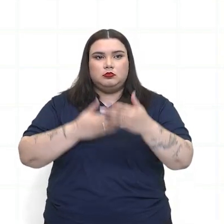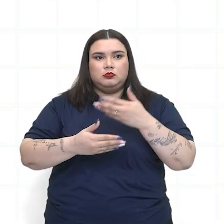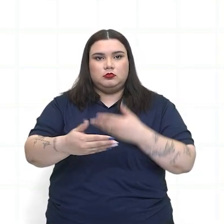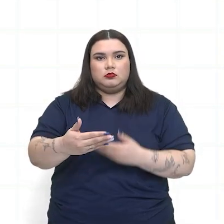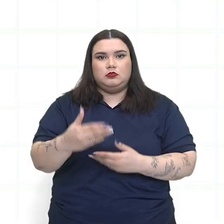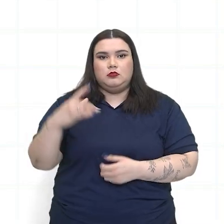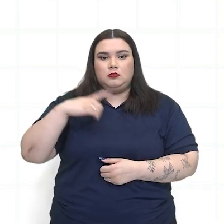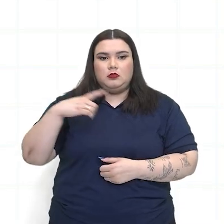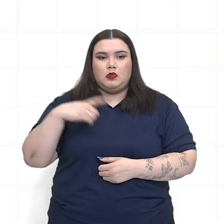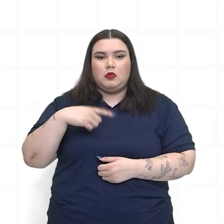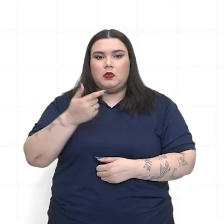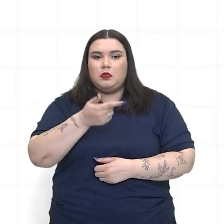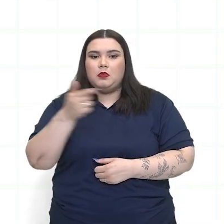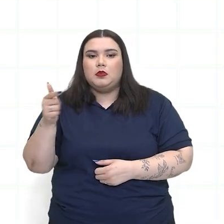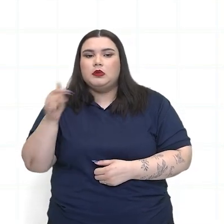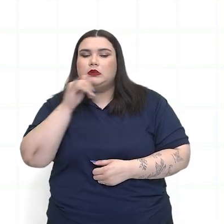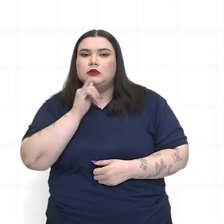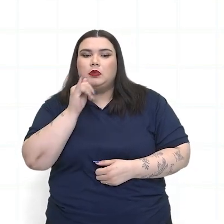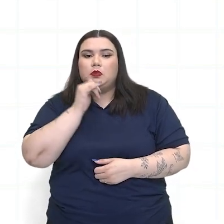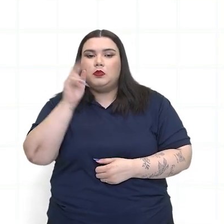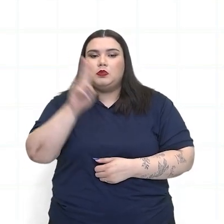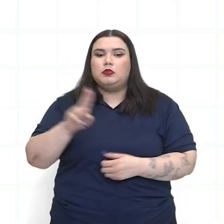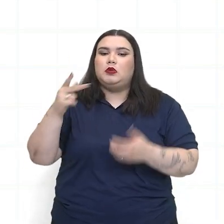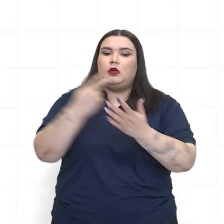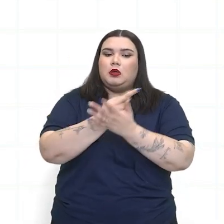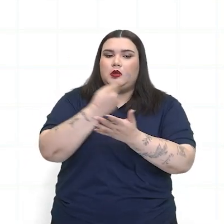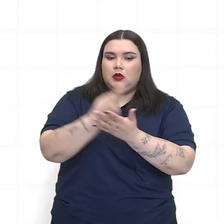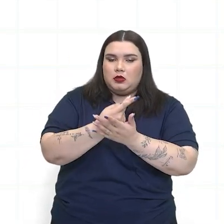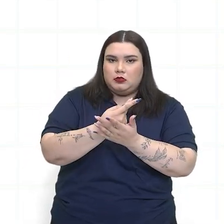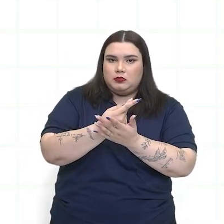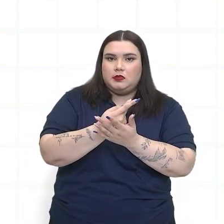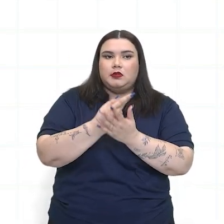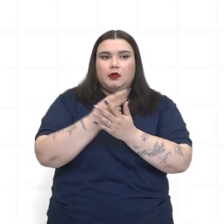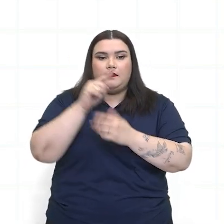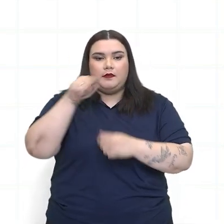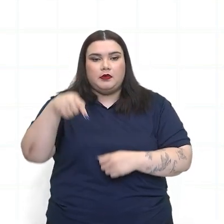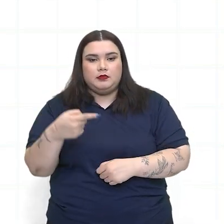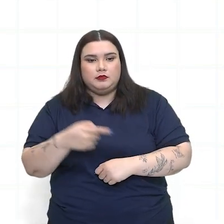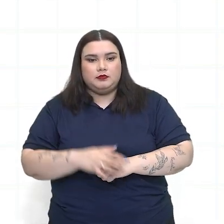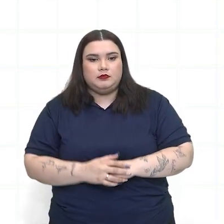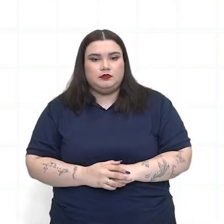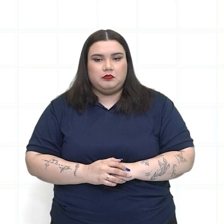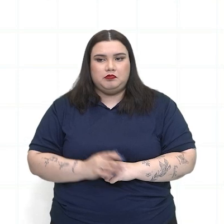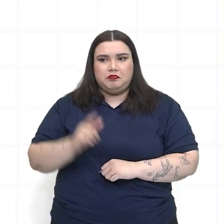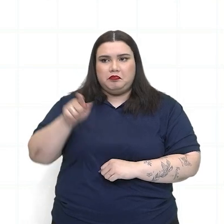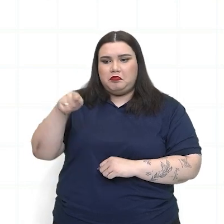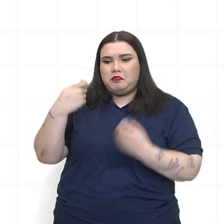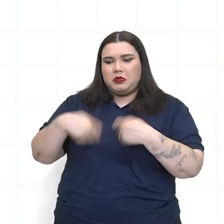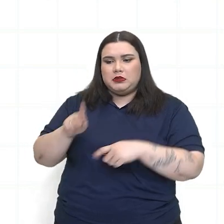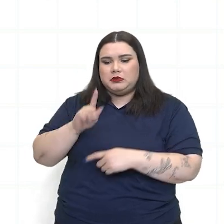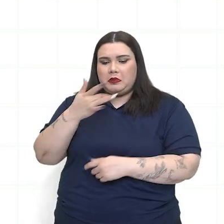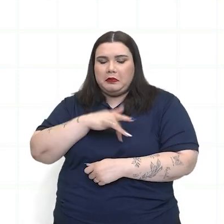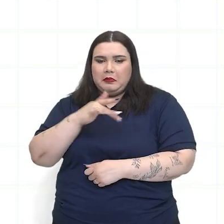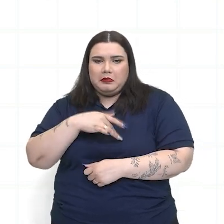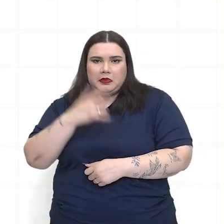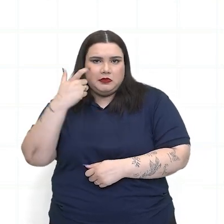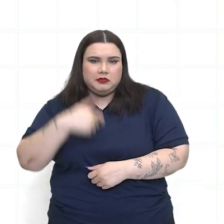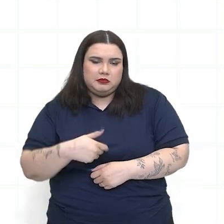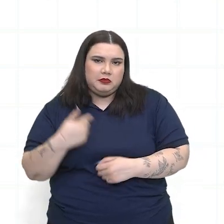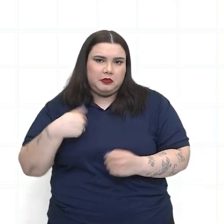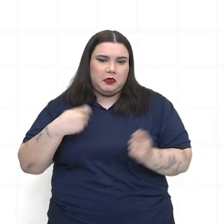Seguindo, nós temos outros exemplos de uso incorreto da vírgula. Veja, não tenha pena de mim, eu